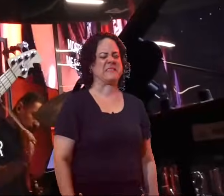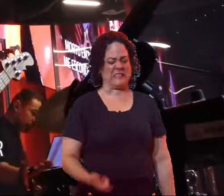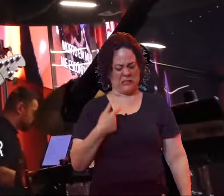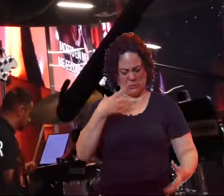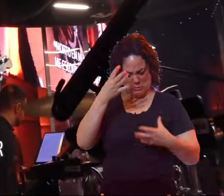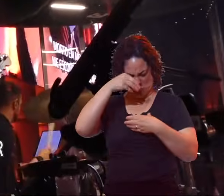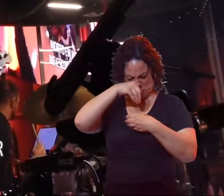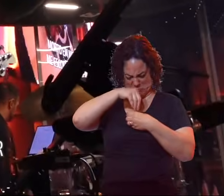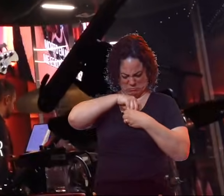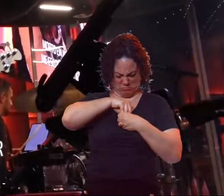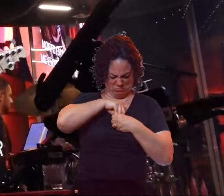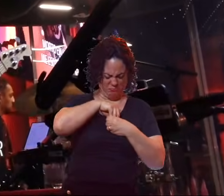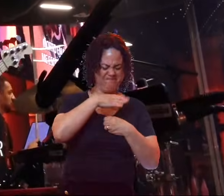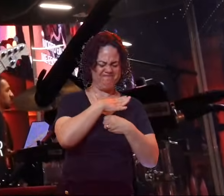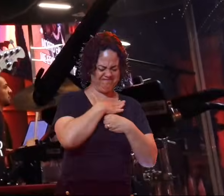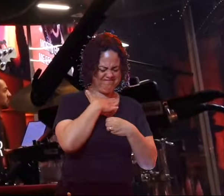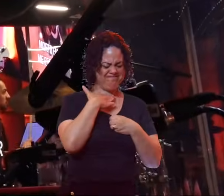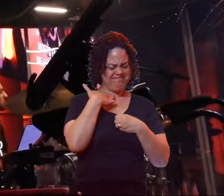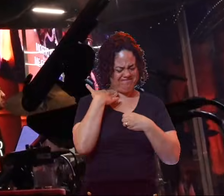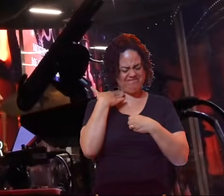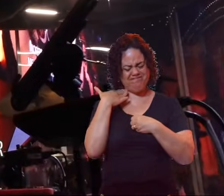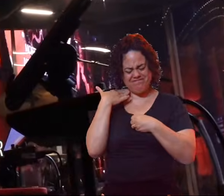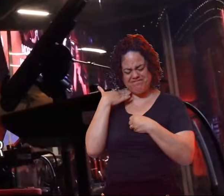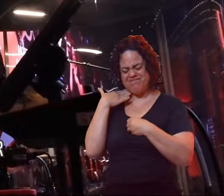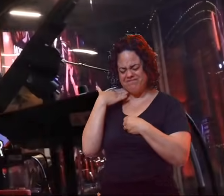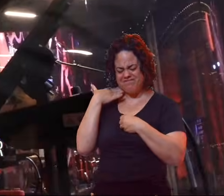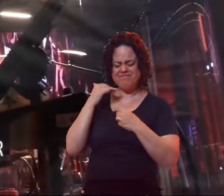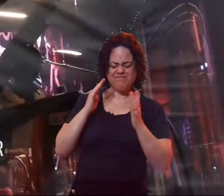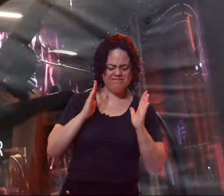Morto em meu